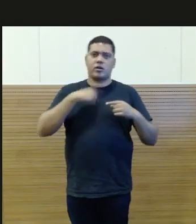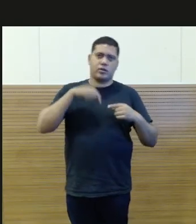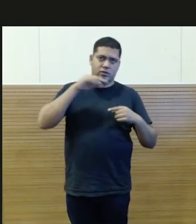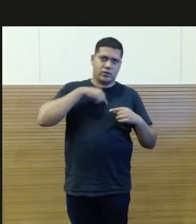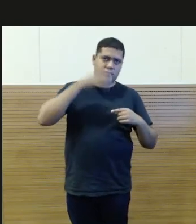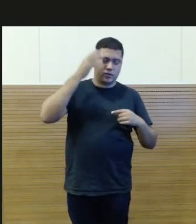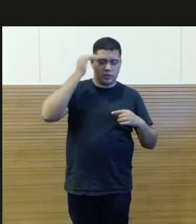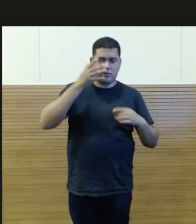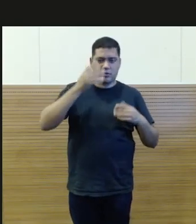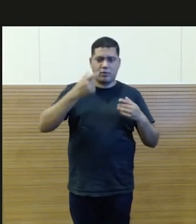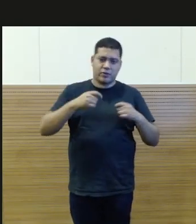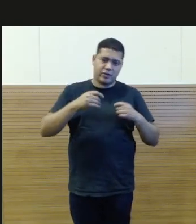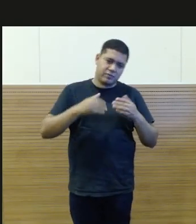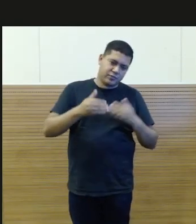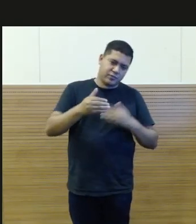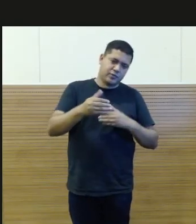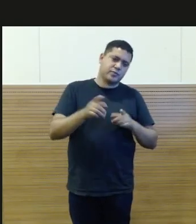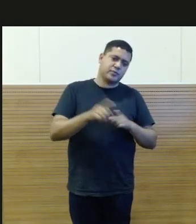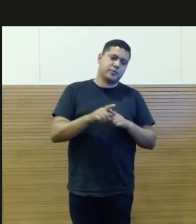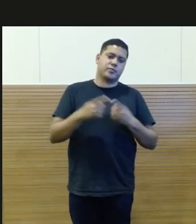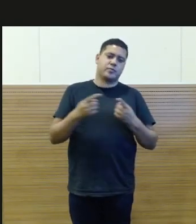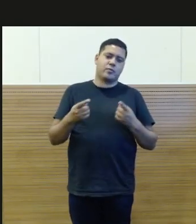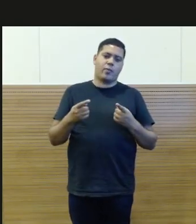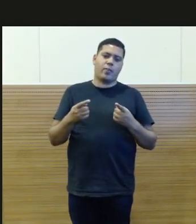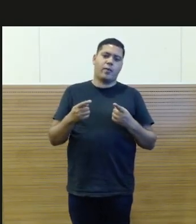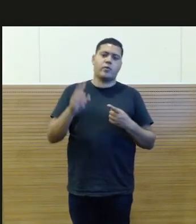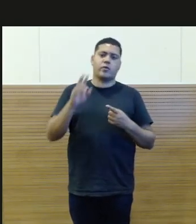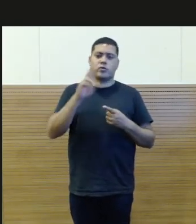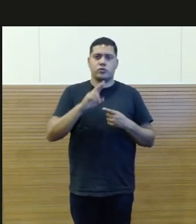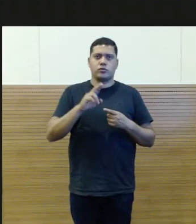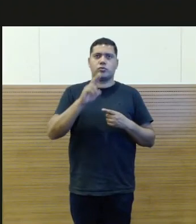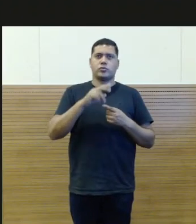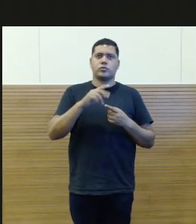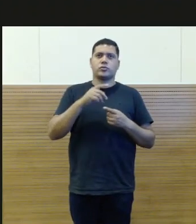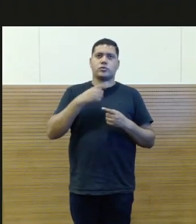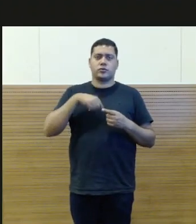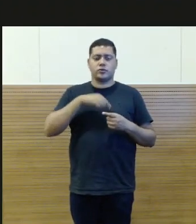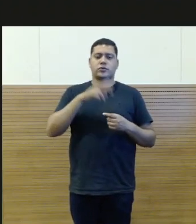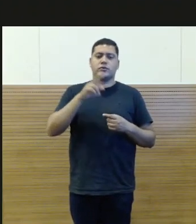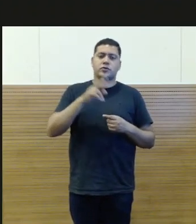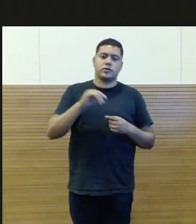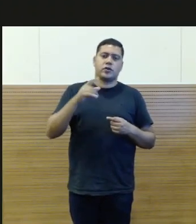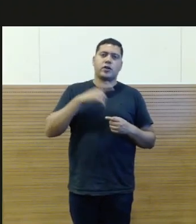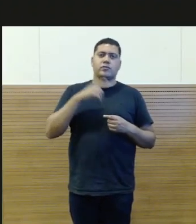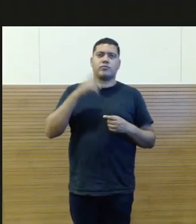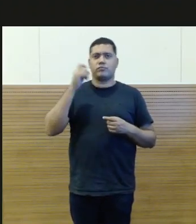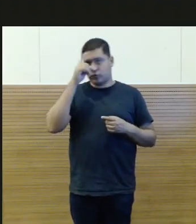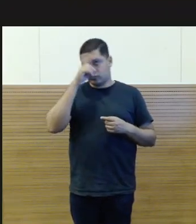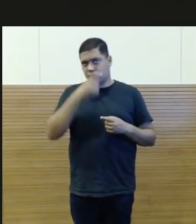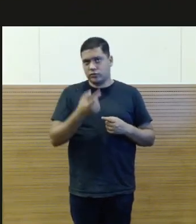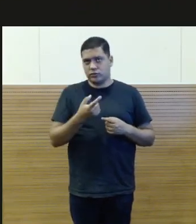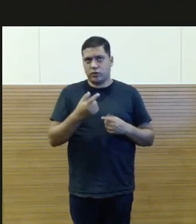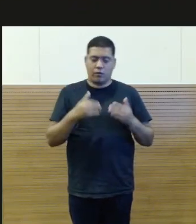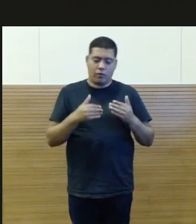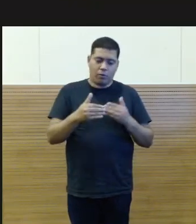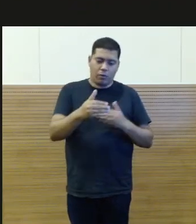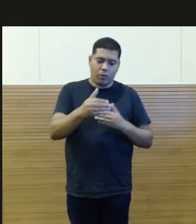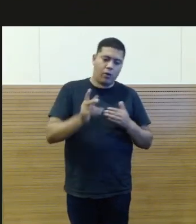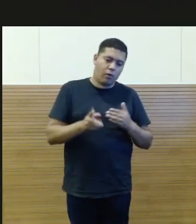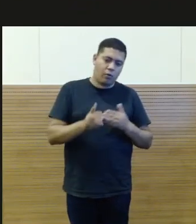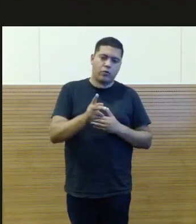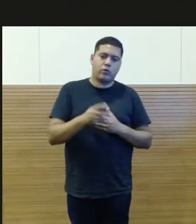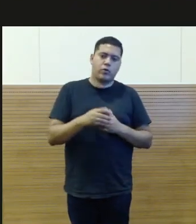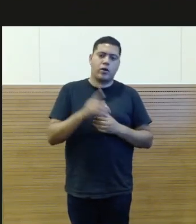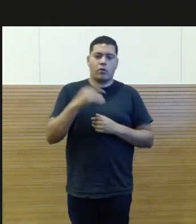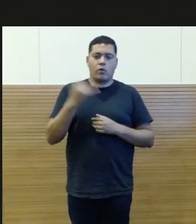restringir o acesso, disponibilidade e consumo de ultraprocessados, a gente vai ter dificuldade de avançar. Então, muito